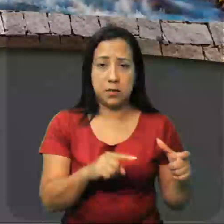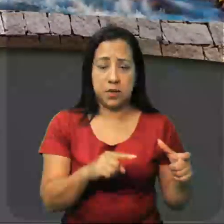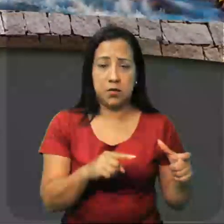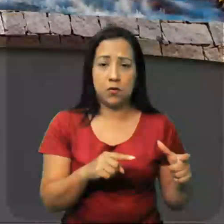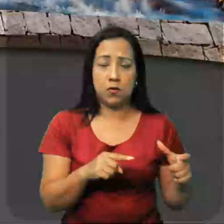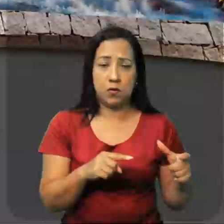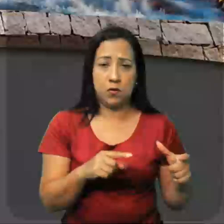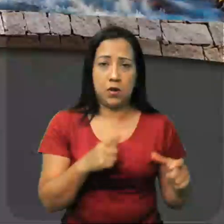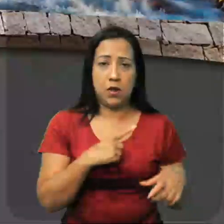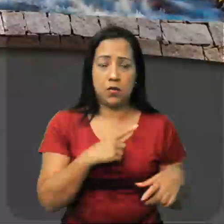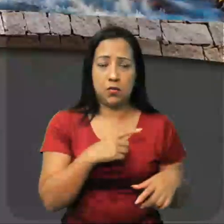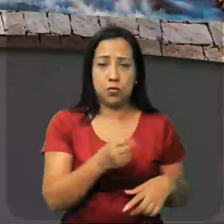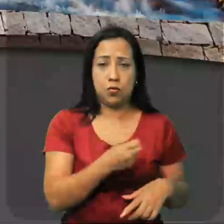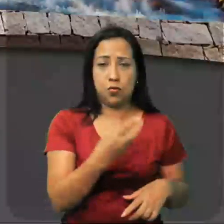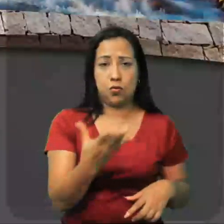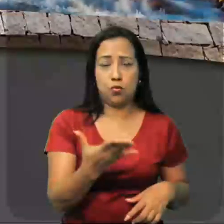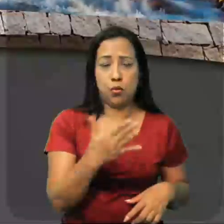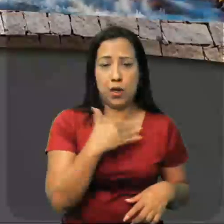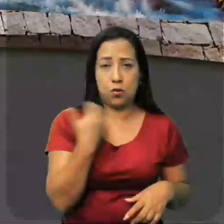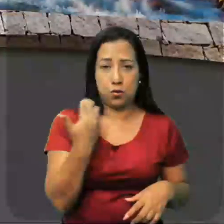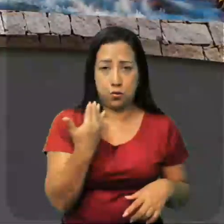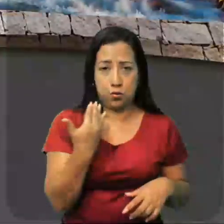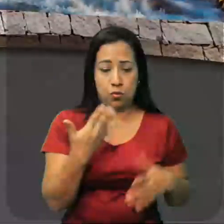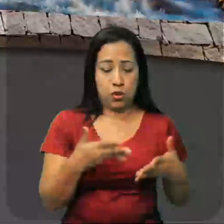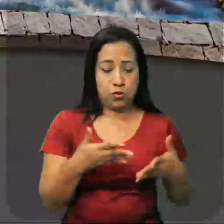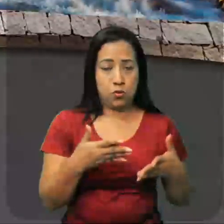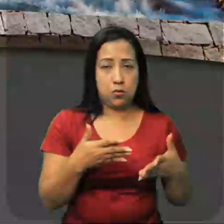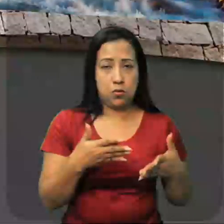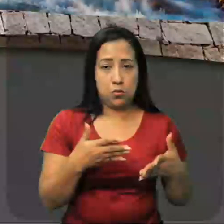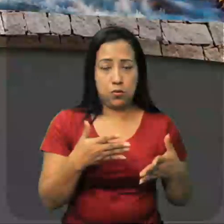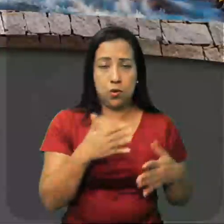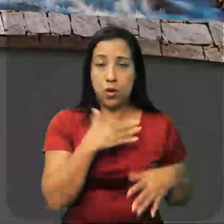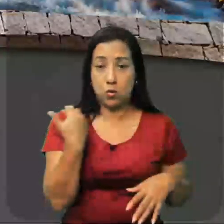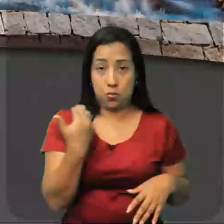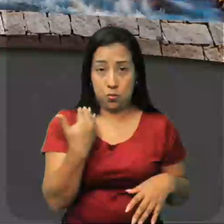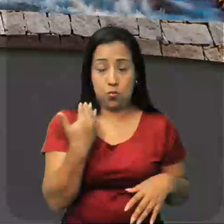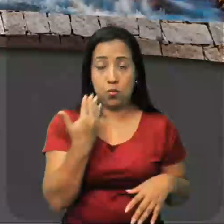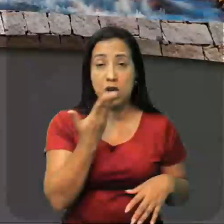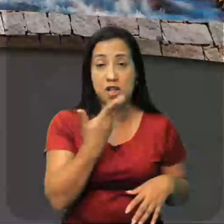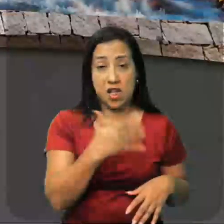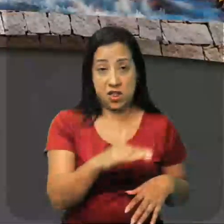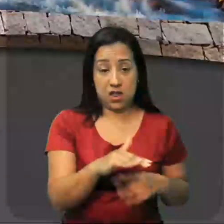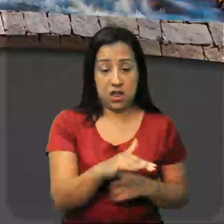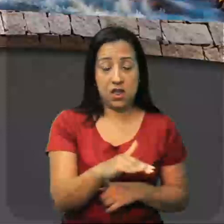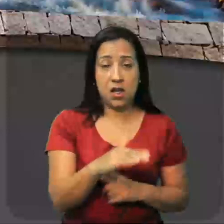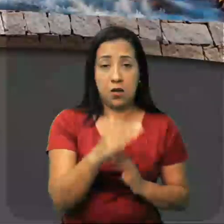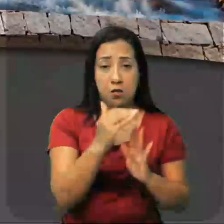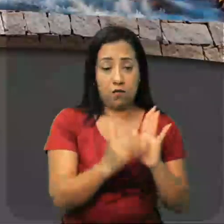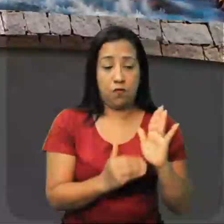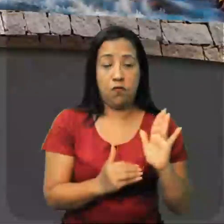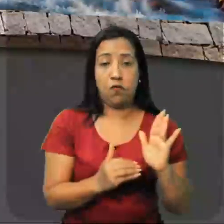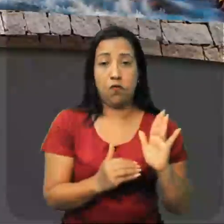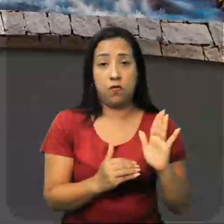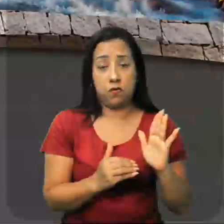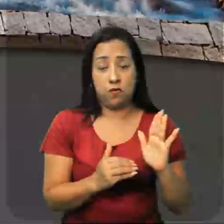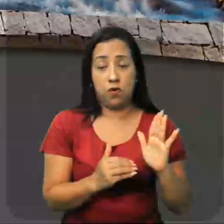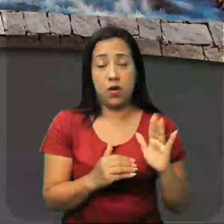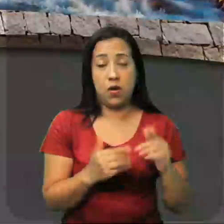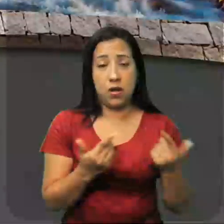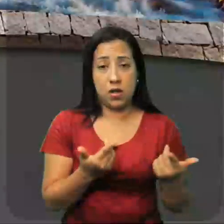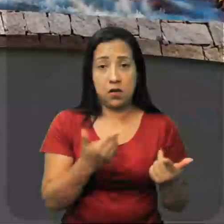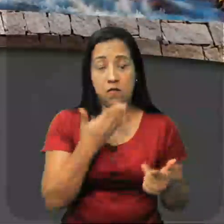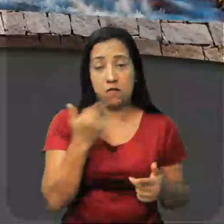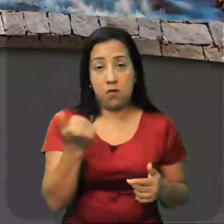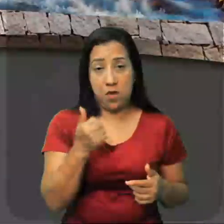Quer dizer, desculpa, se a taxa de mortalidade infantil for baixa, as condições médico-sanitárias já são melhores, as condições